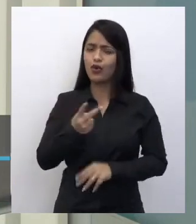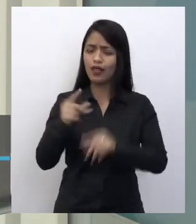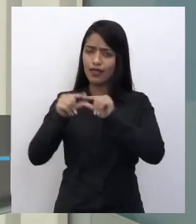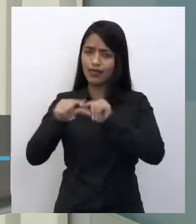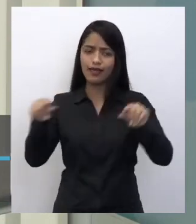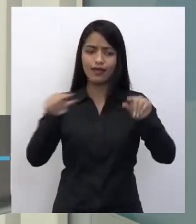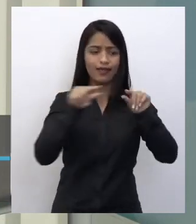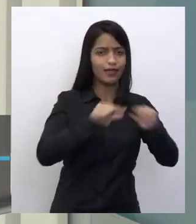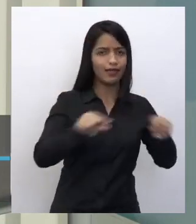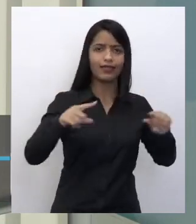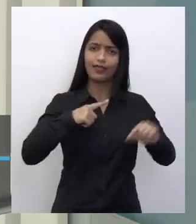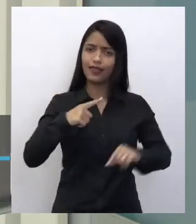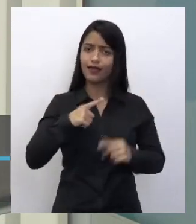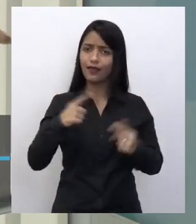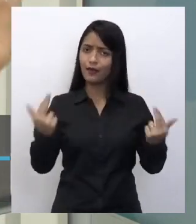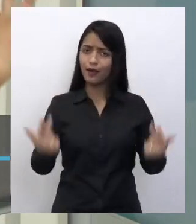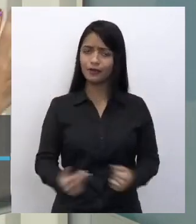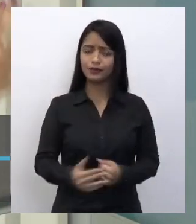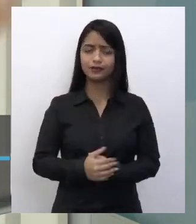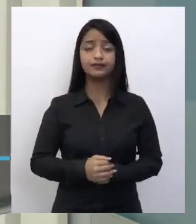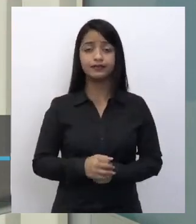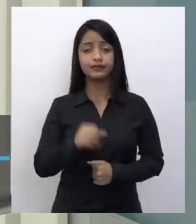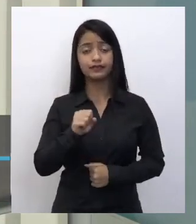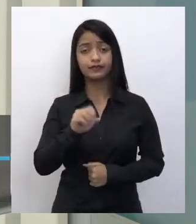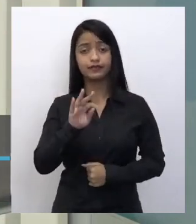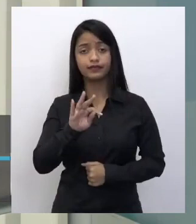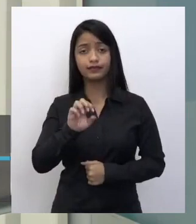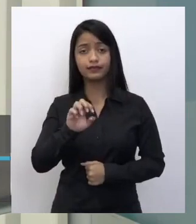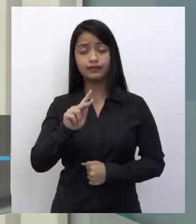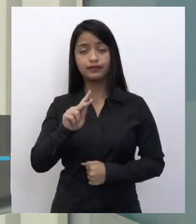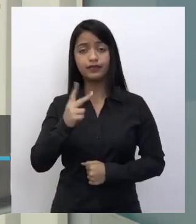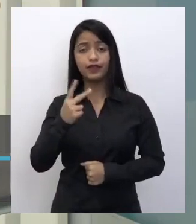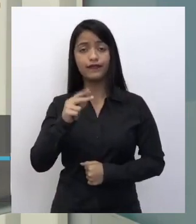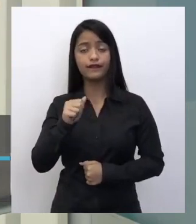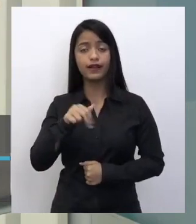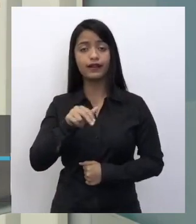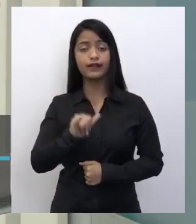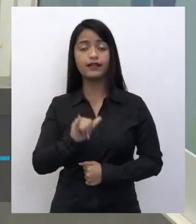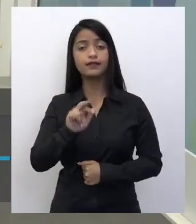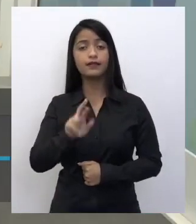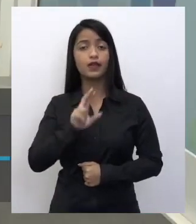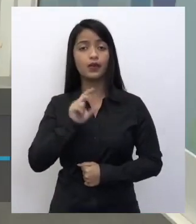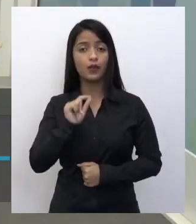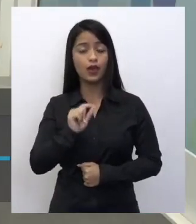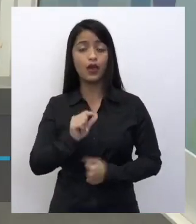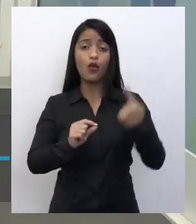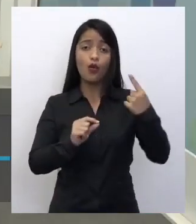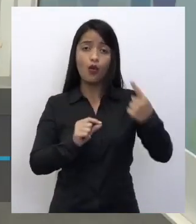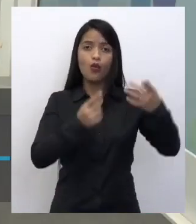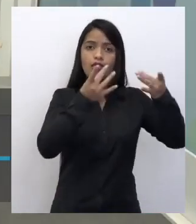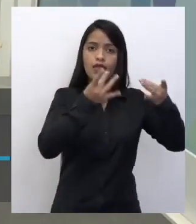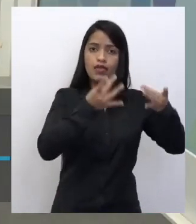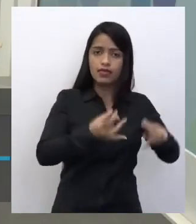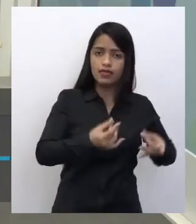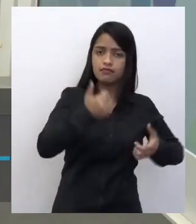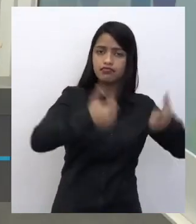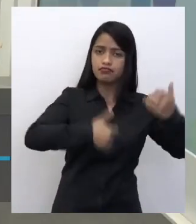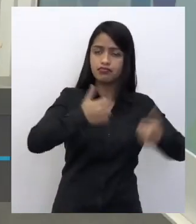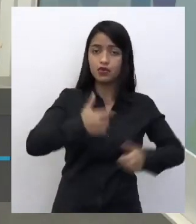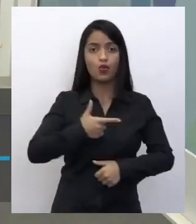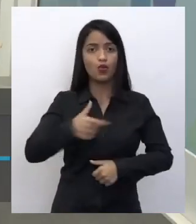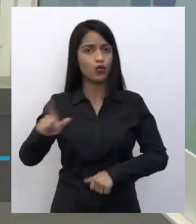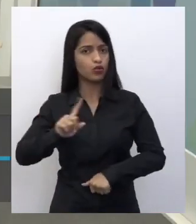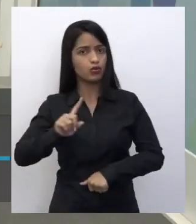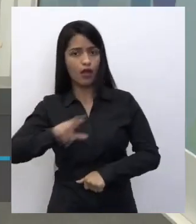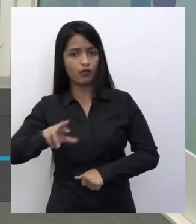a Stephanie diz que um é descritivo e o outro não. Tá, e a 3? Qual é o tipo de discurso que vemos vários, nos